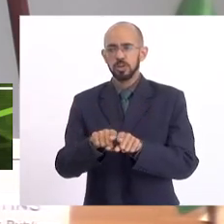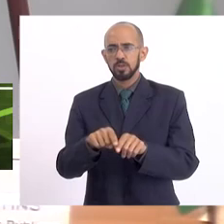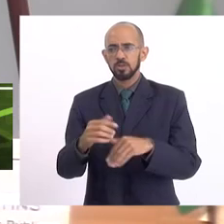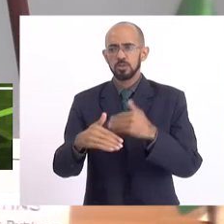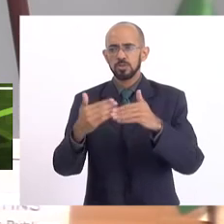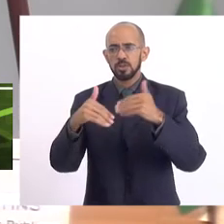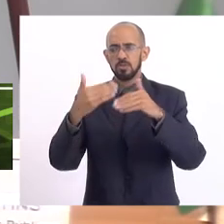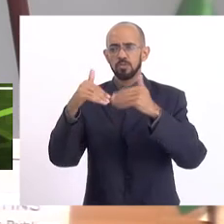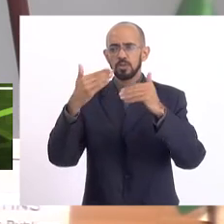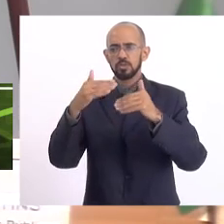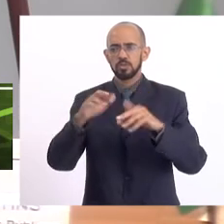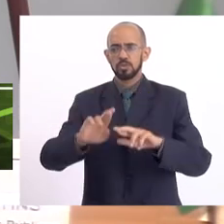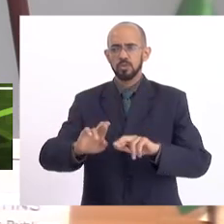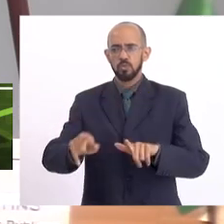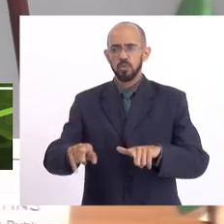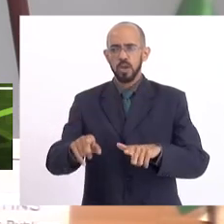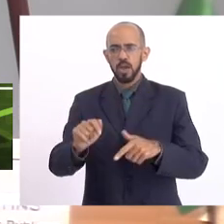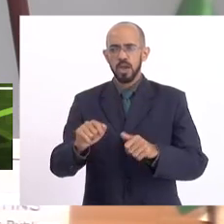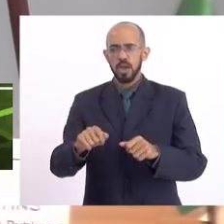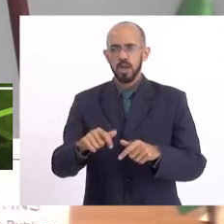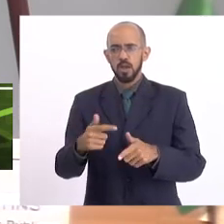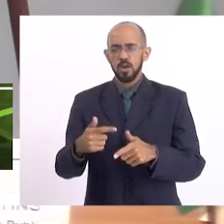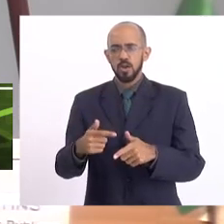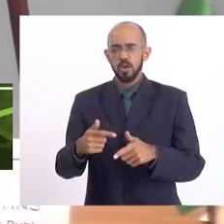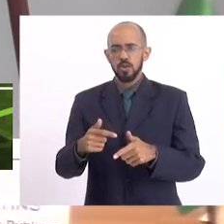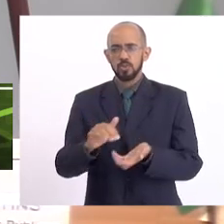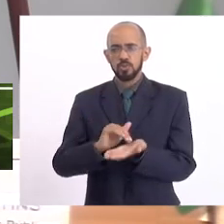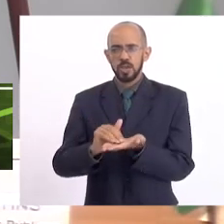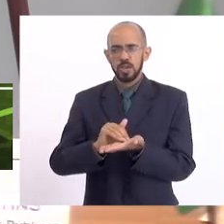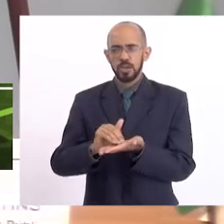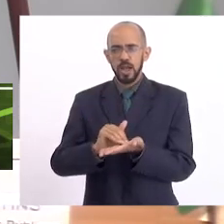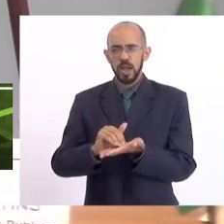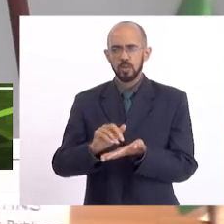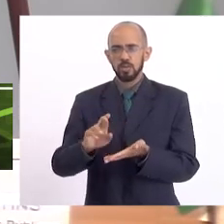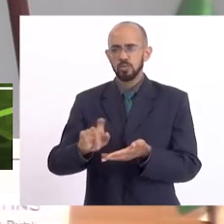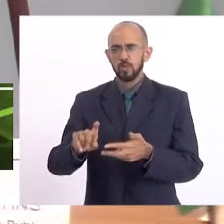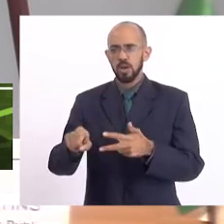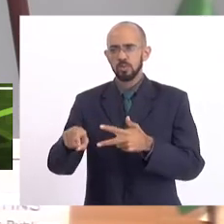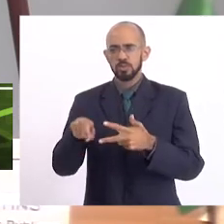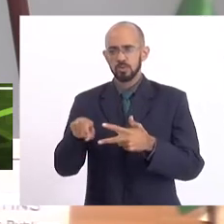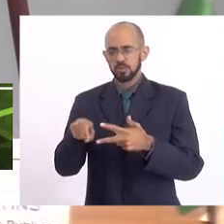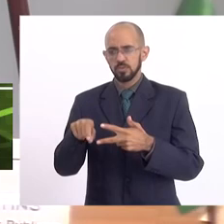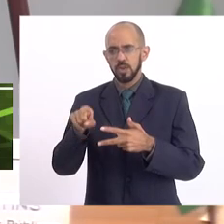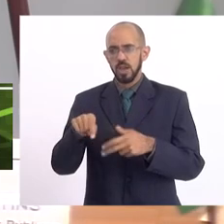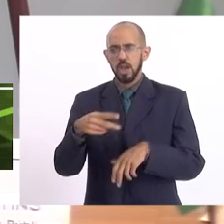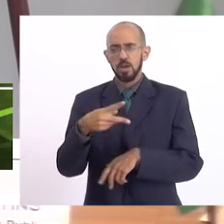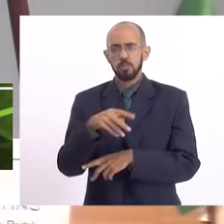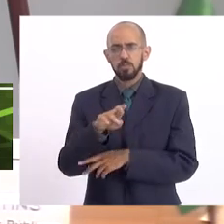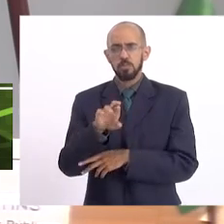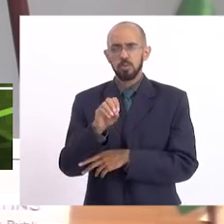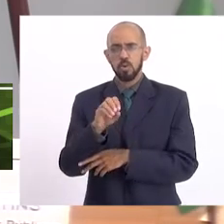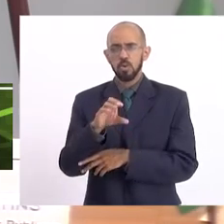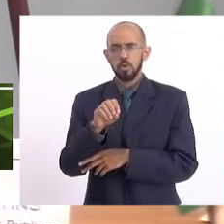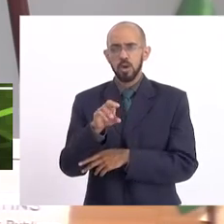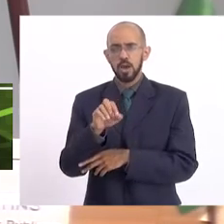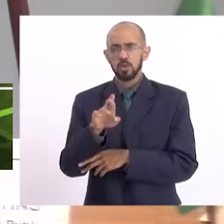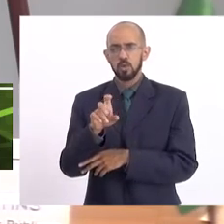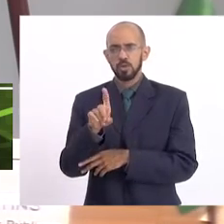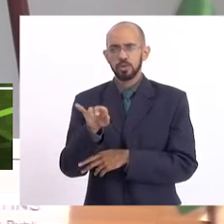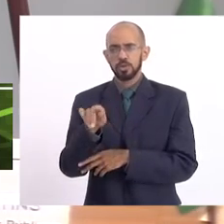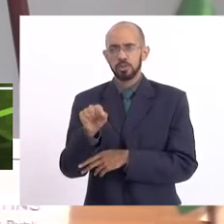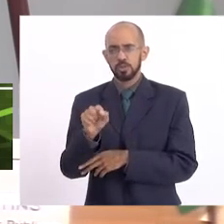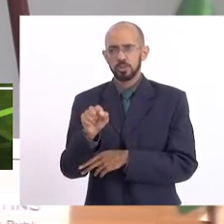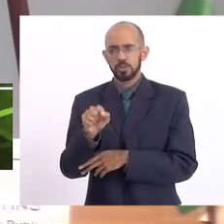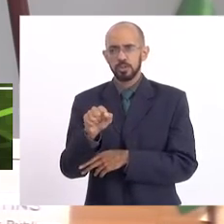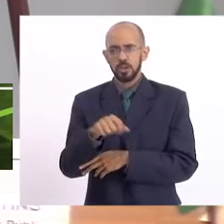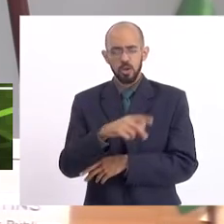nem a questão do secretário, nem do executivo, foi a questão da procuradoria. O procurador foi muito solícito, né? Se eu